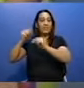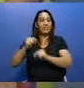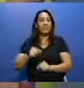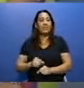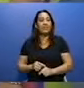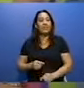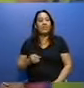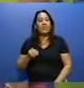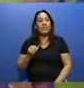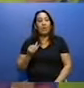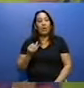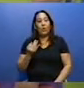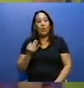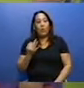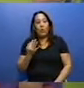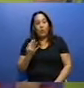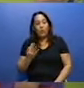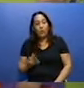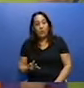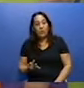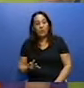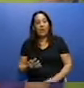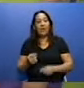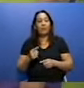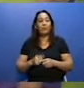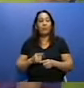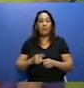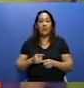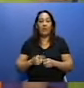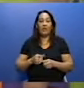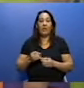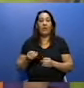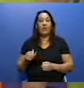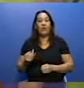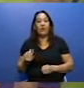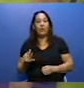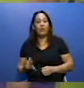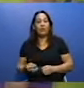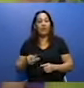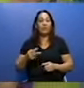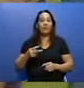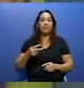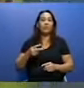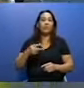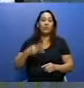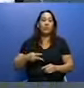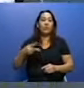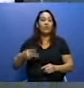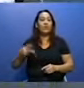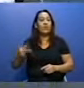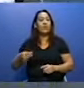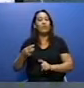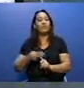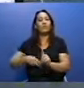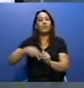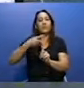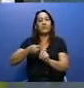E aí eu tenho que explicar. Por quê? Tá falando, registre como pensou. basta contar de dois em